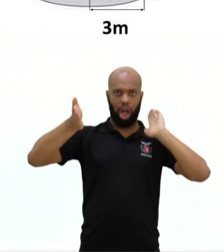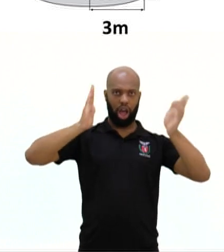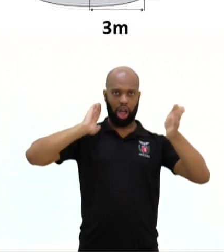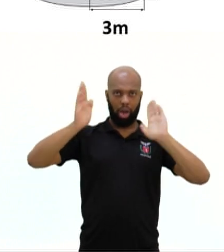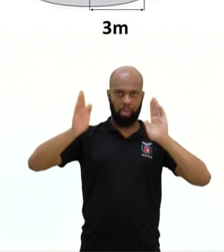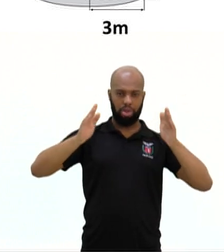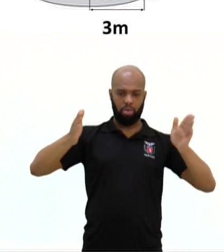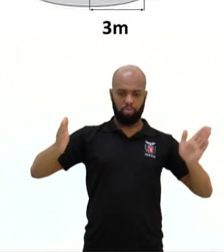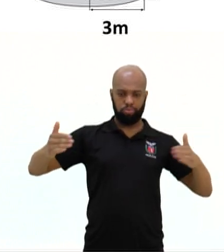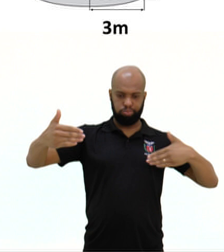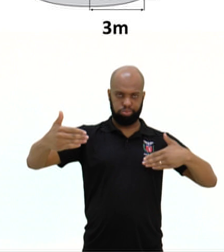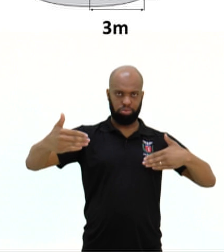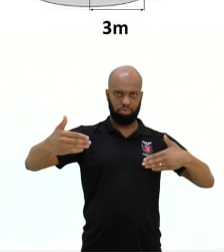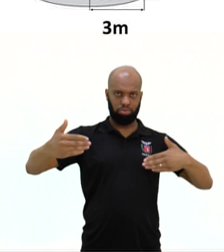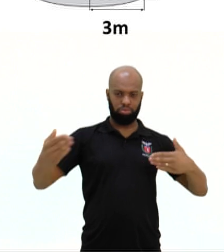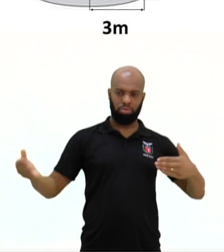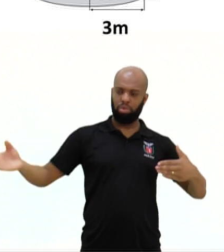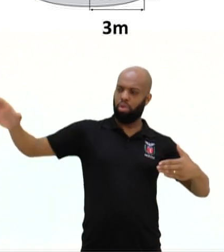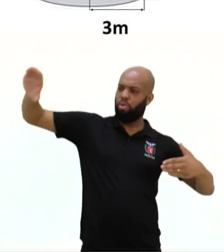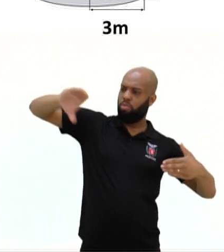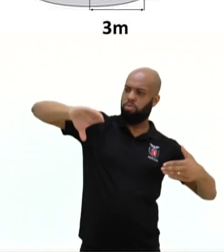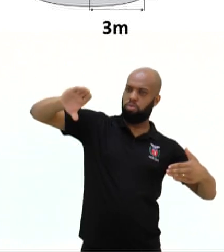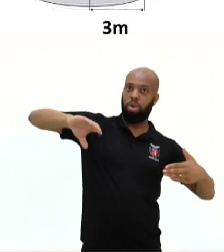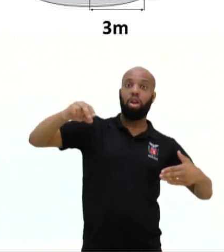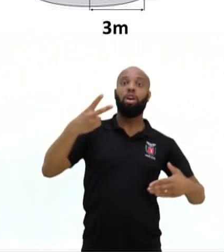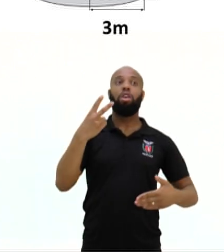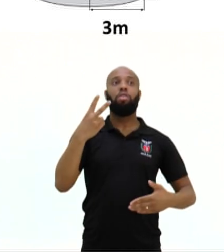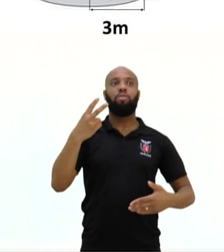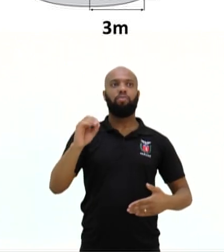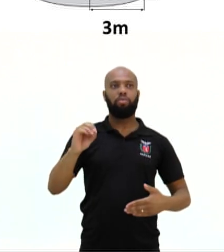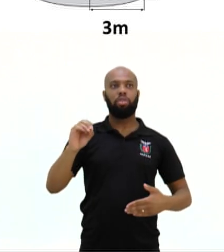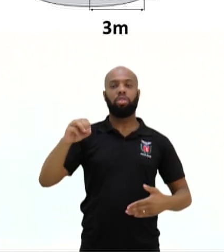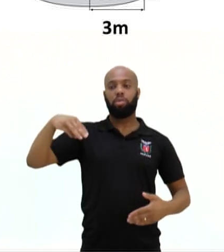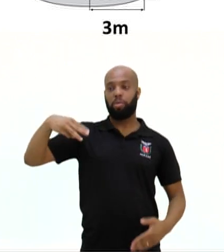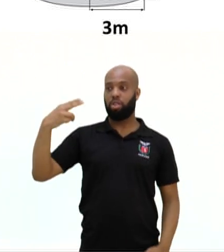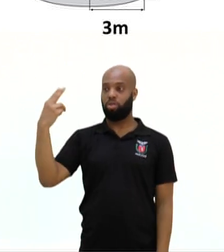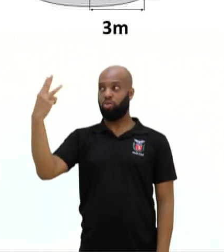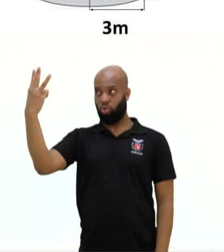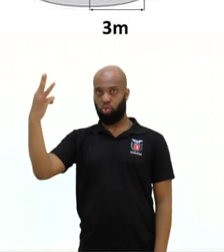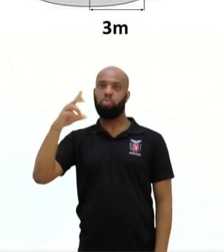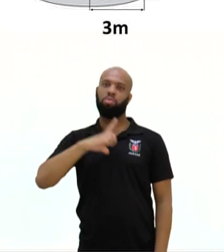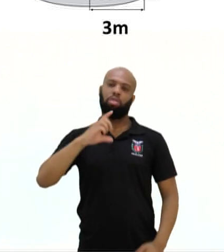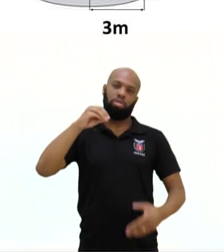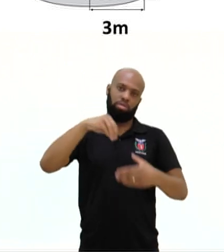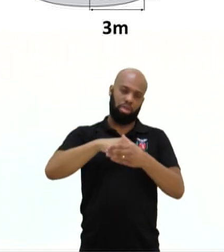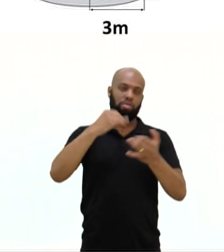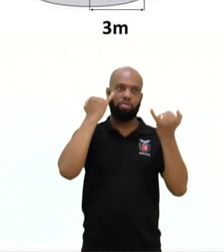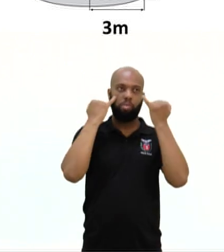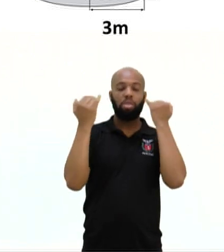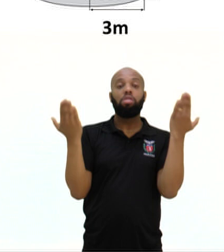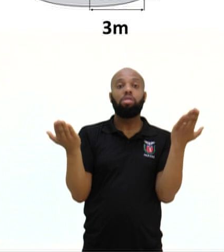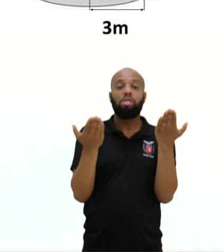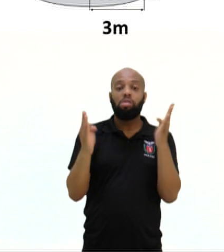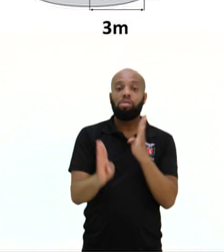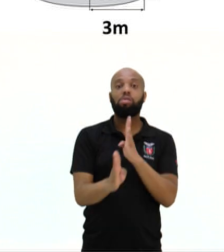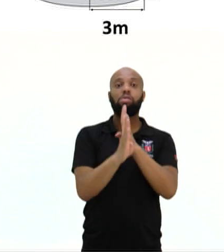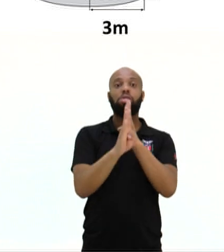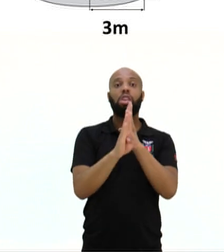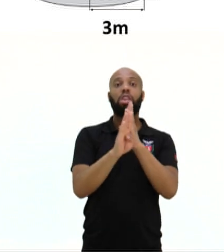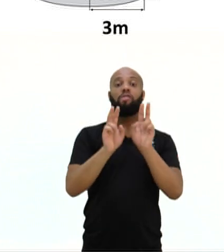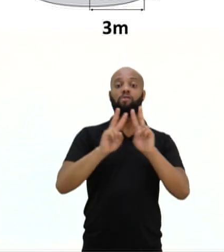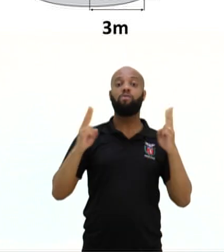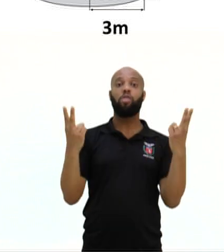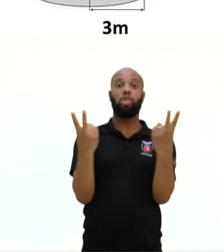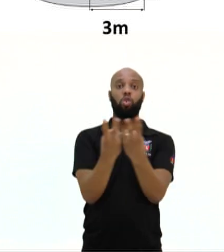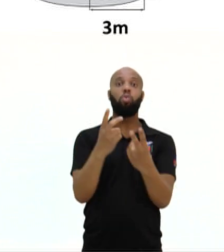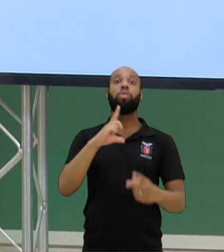metros cúbicos. Concordam? Está lá no enunciado, certo? Então, primeiro a gente tem que calcular o volume, porque a gente não tem o volume, a gente sabe